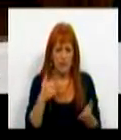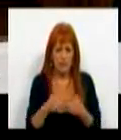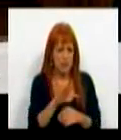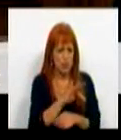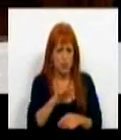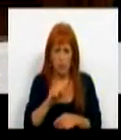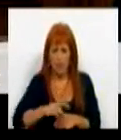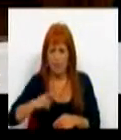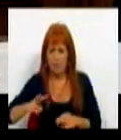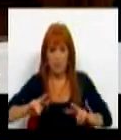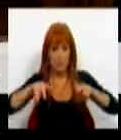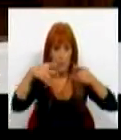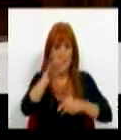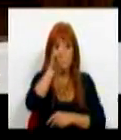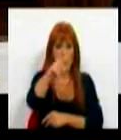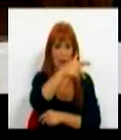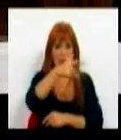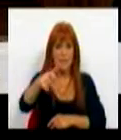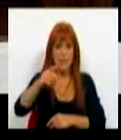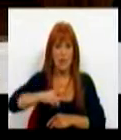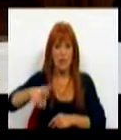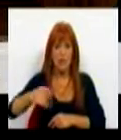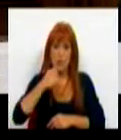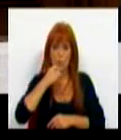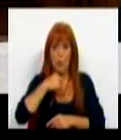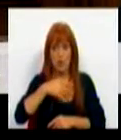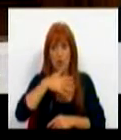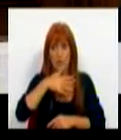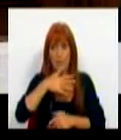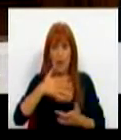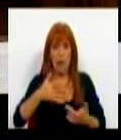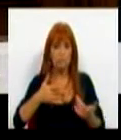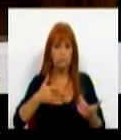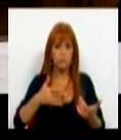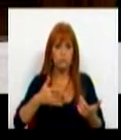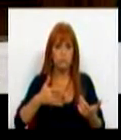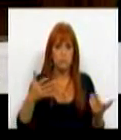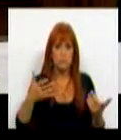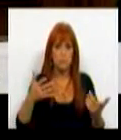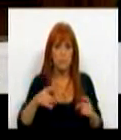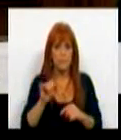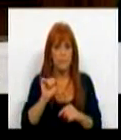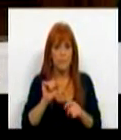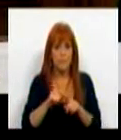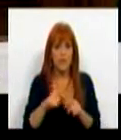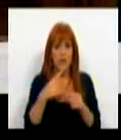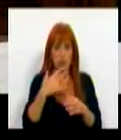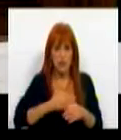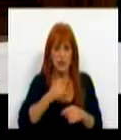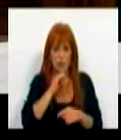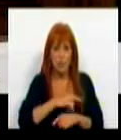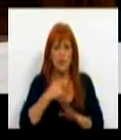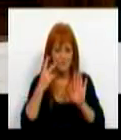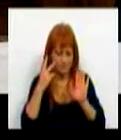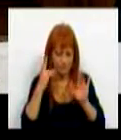dos 440 para os 1.100, eu posso explicá-la, enfim, na sua totalidade.